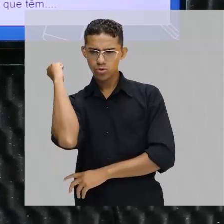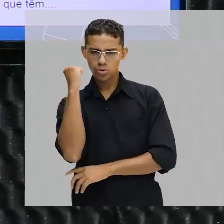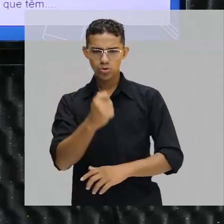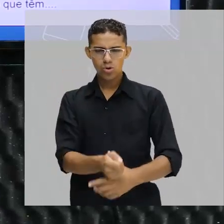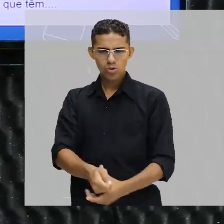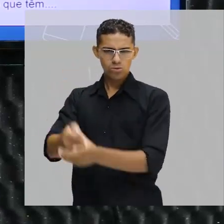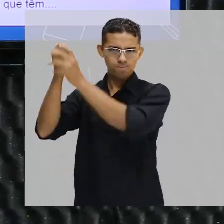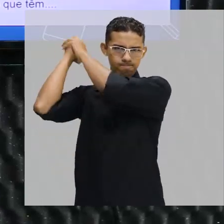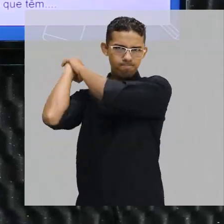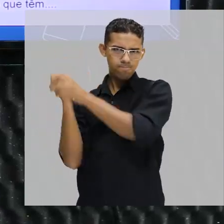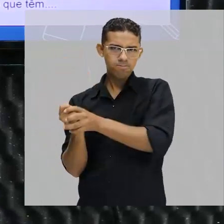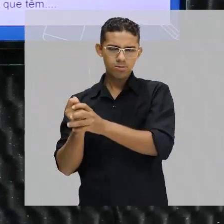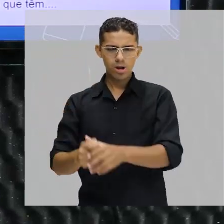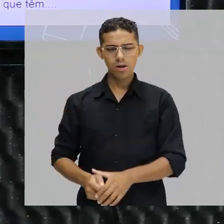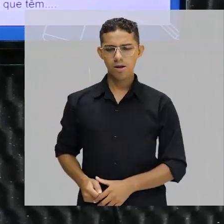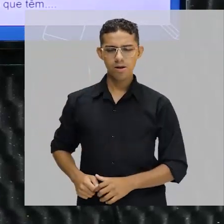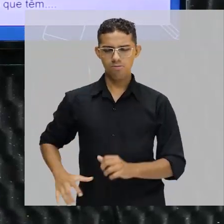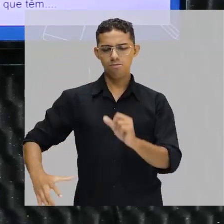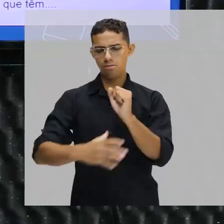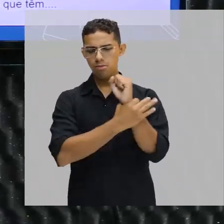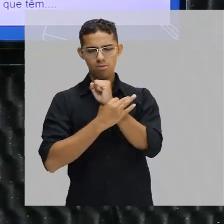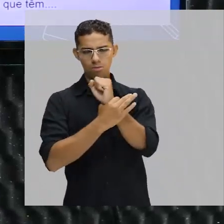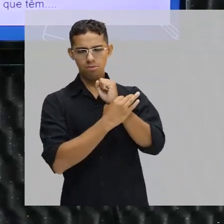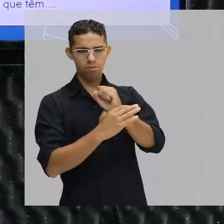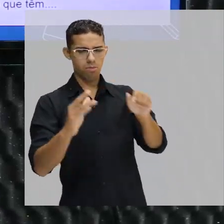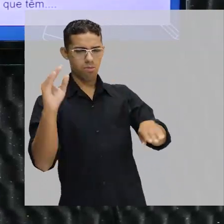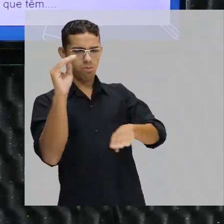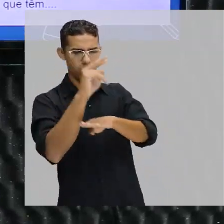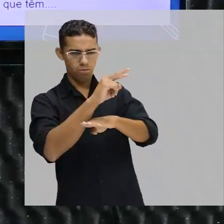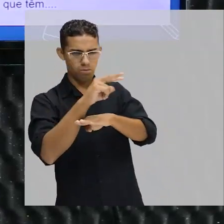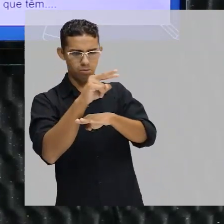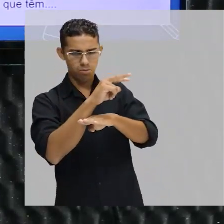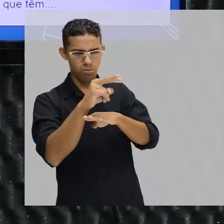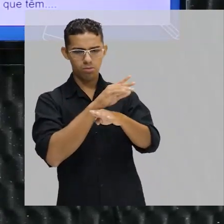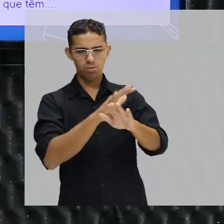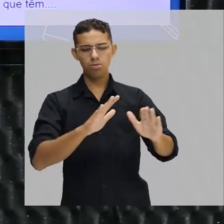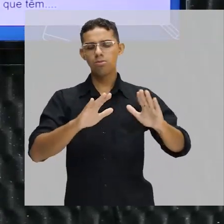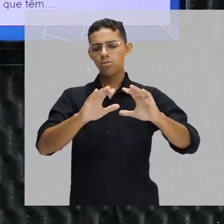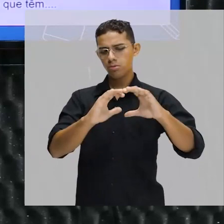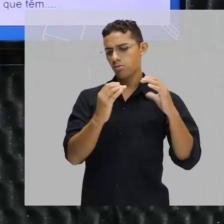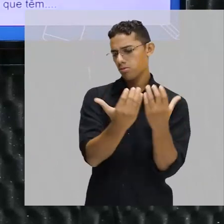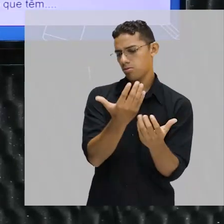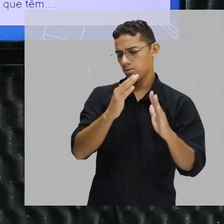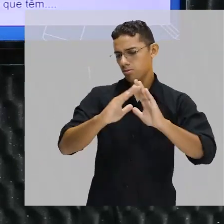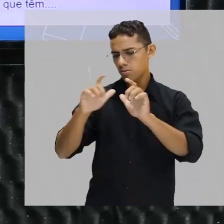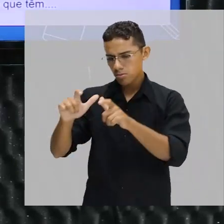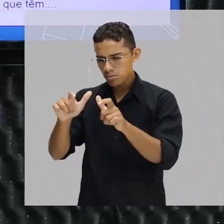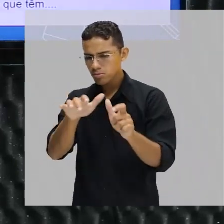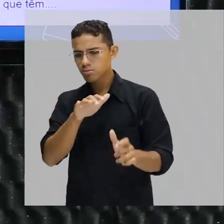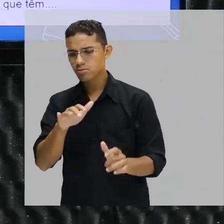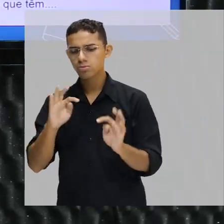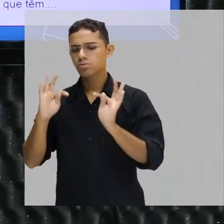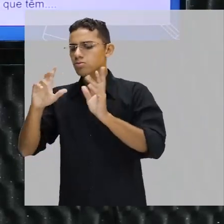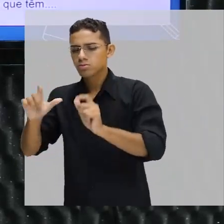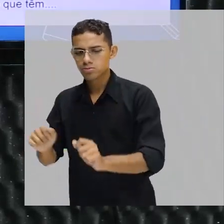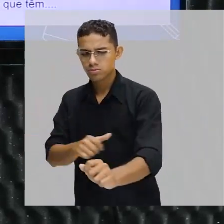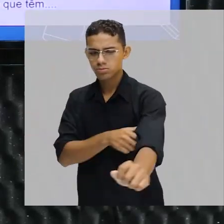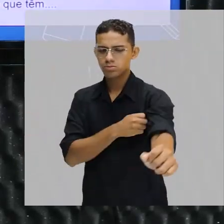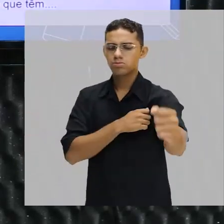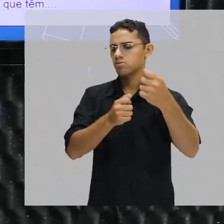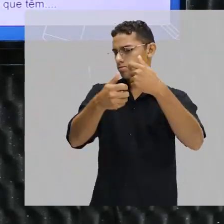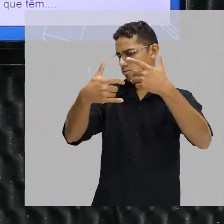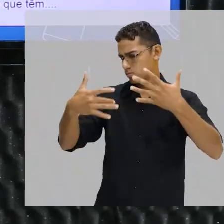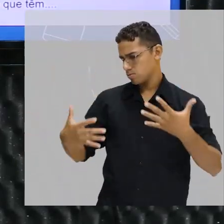machados. Estão prontos para proteger suas pequenas comunidades com tudo o que têm. E aí o relato dela é um pouco maior, né? Ela fala